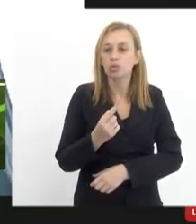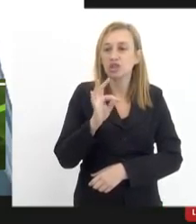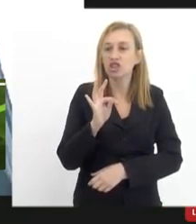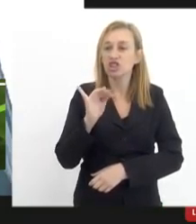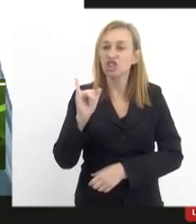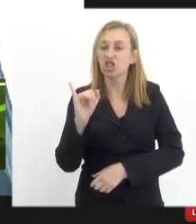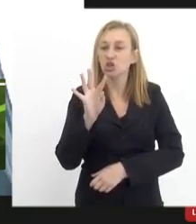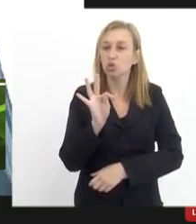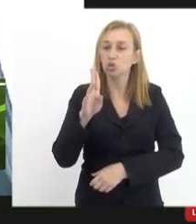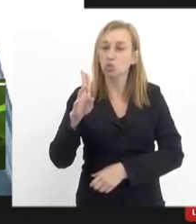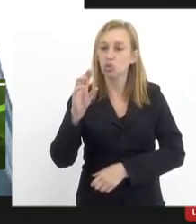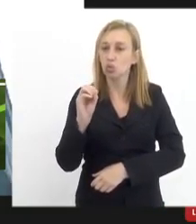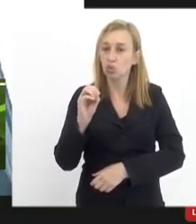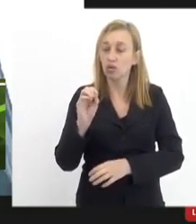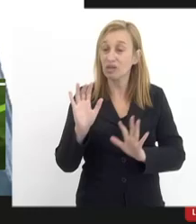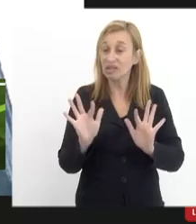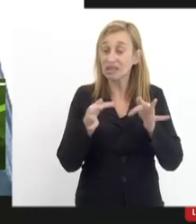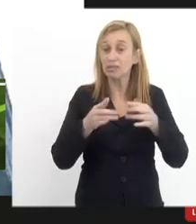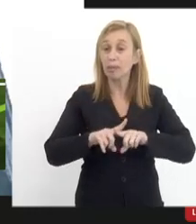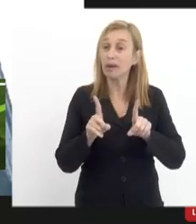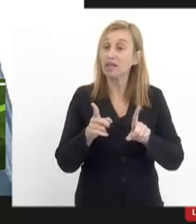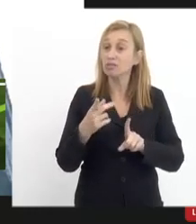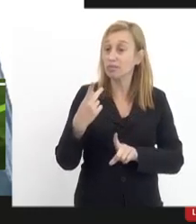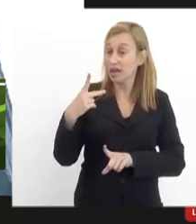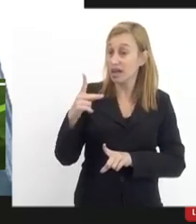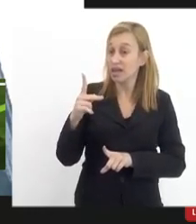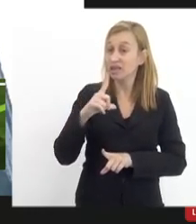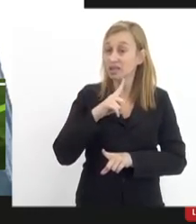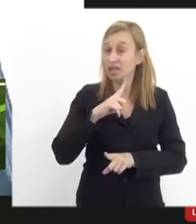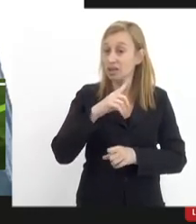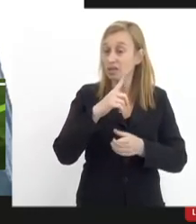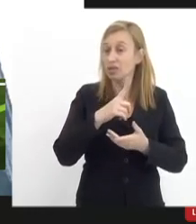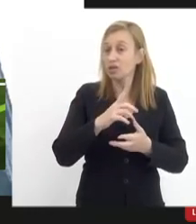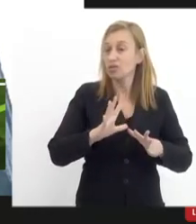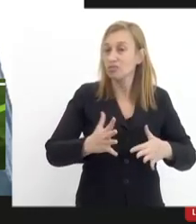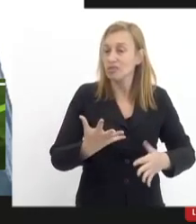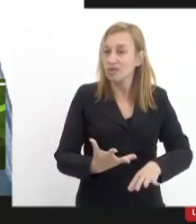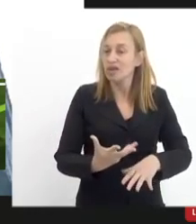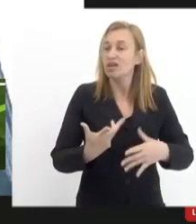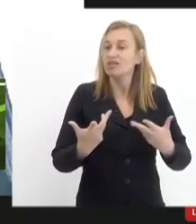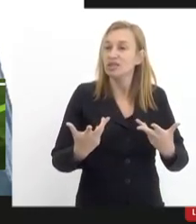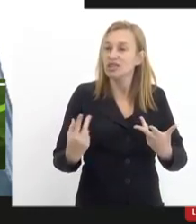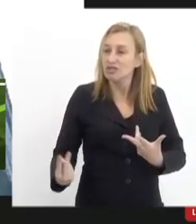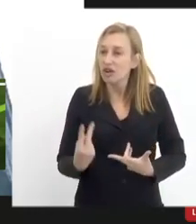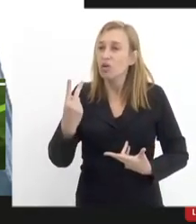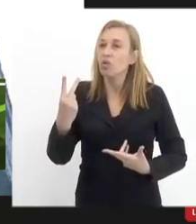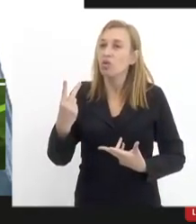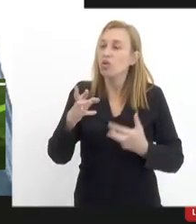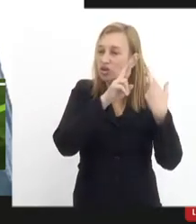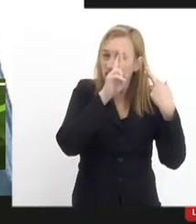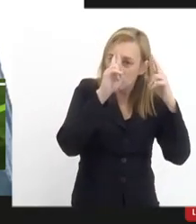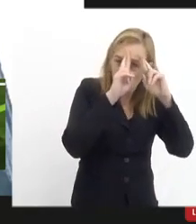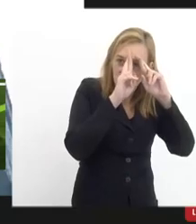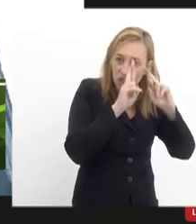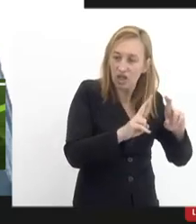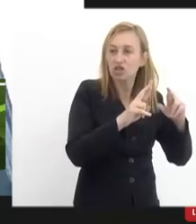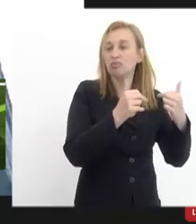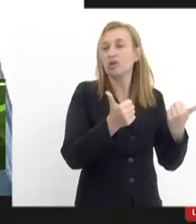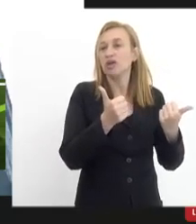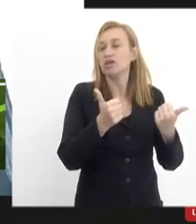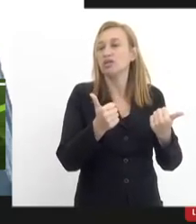algo irrisório, mas para eles tem uma carga de autoestima, de valorização, de respeito, de